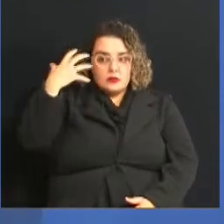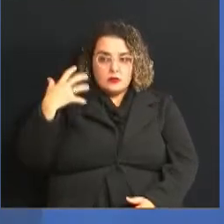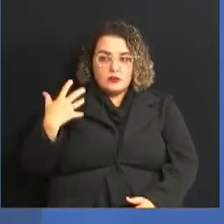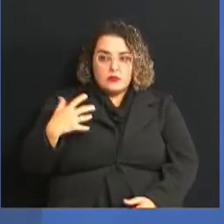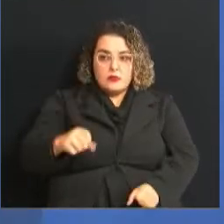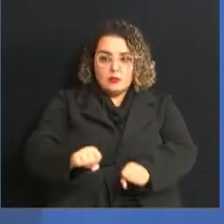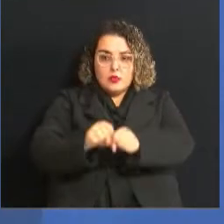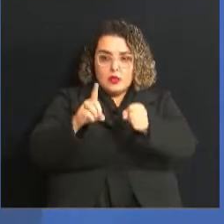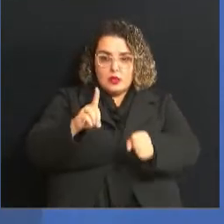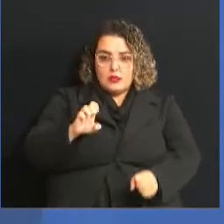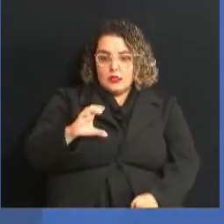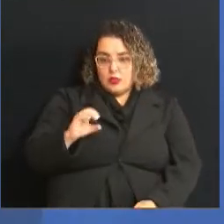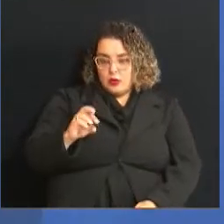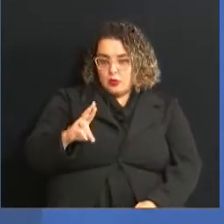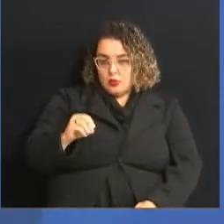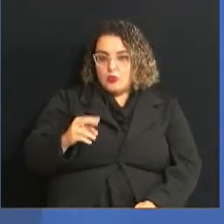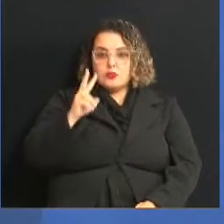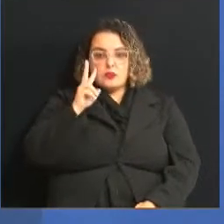decoro parlamentar. Confira.